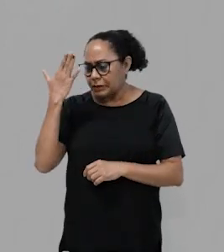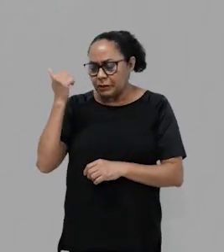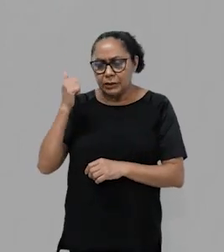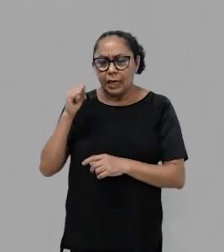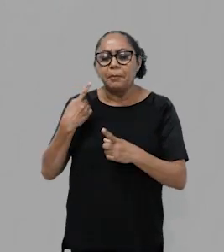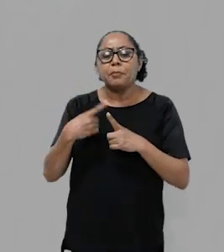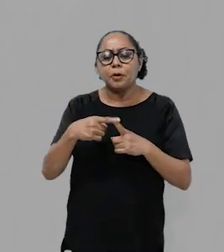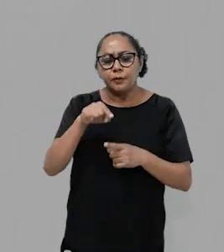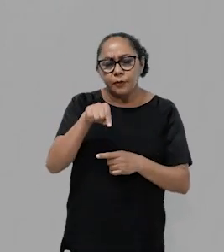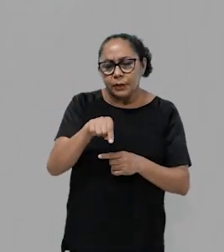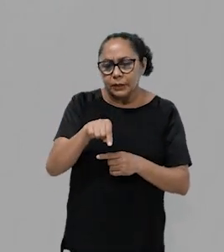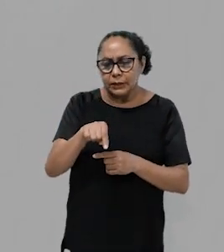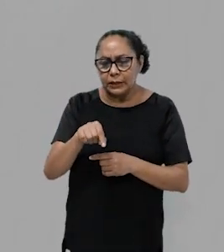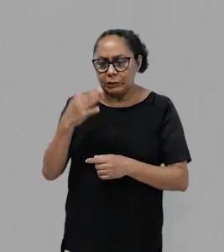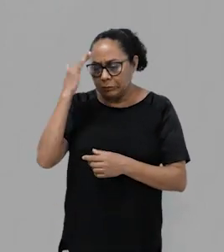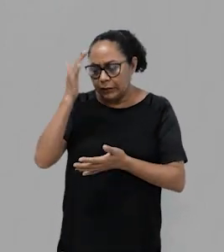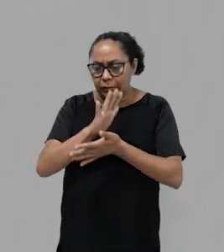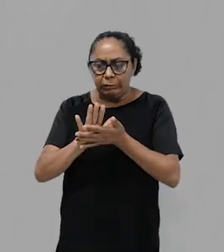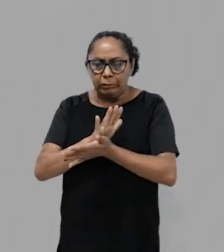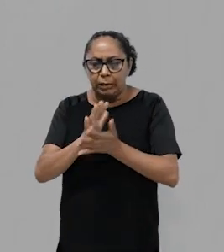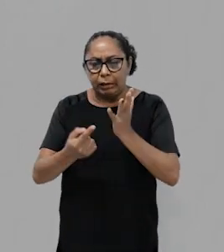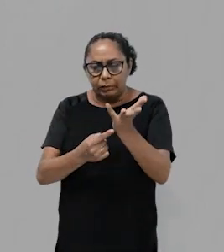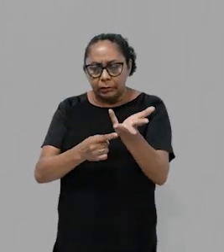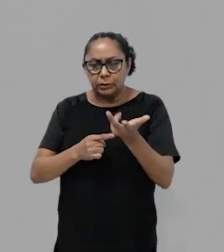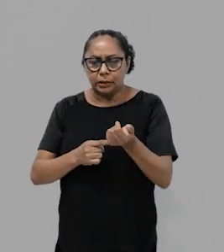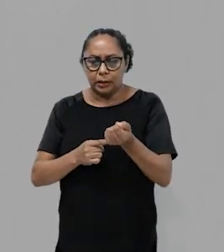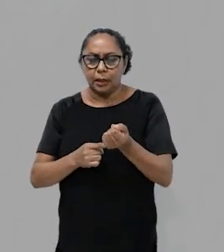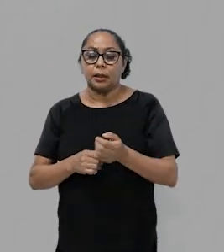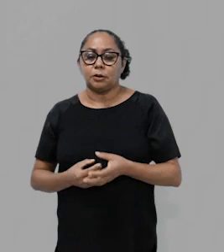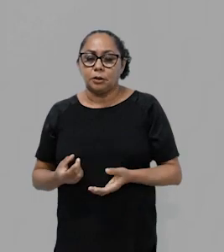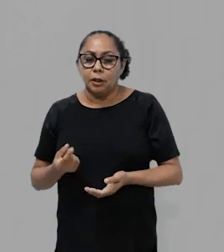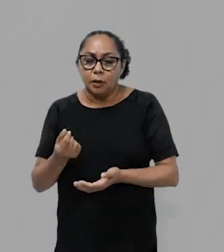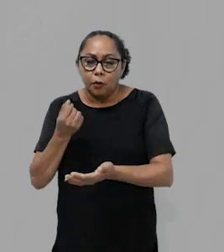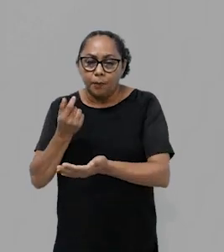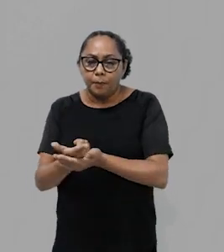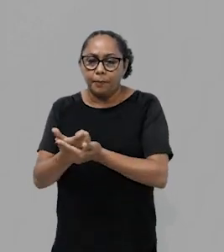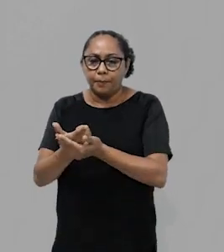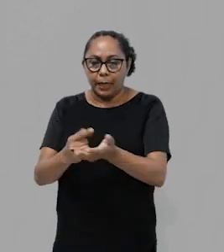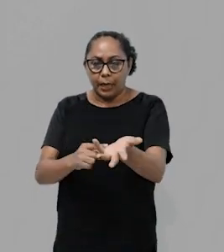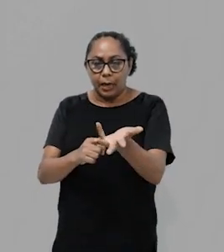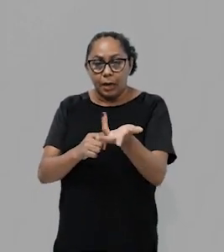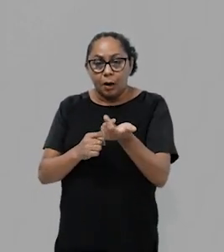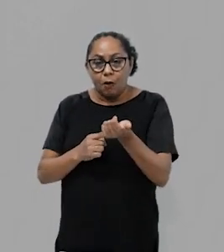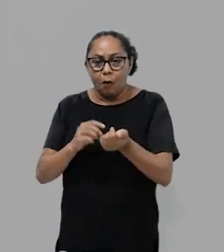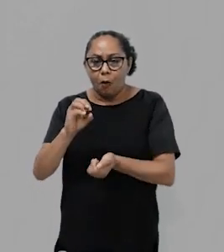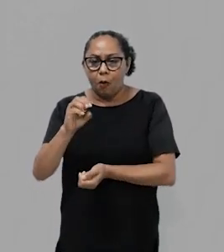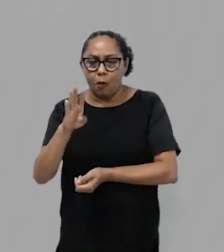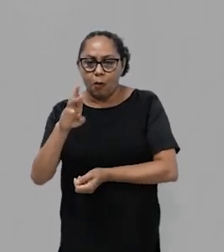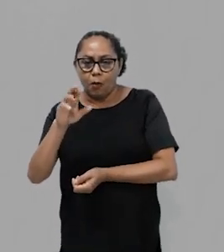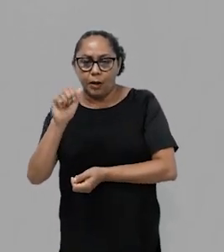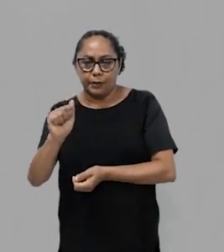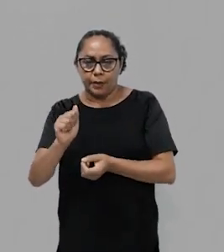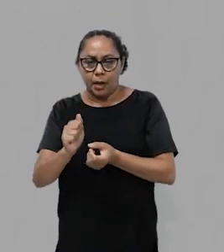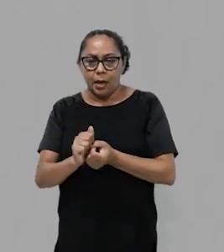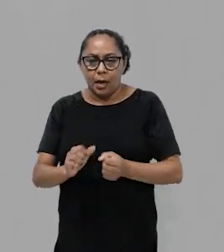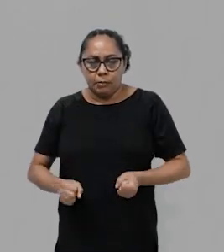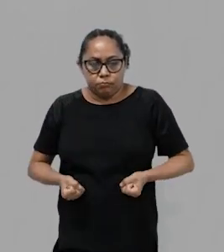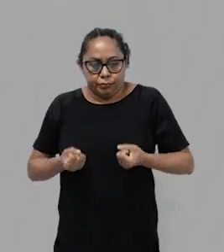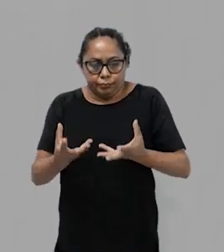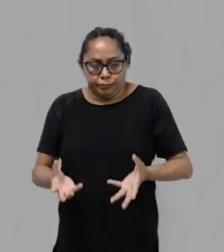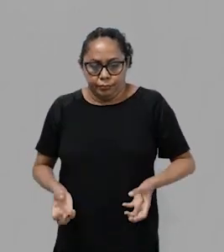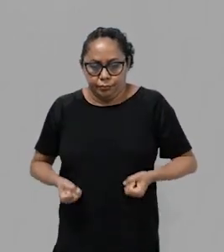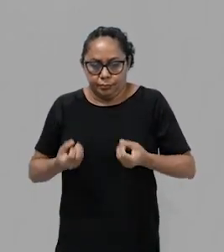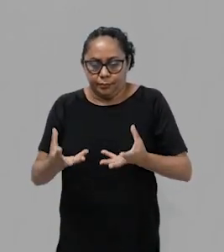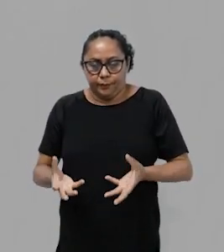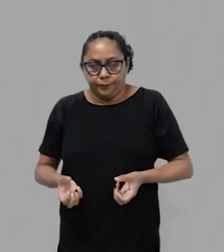pelo triplo. Comprar quadros, comprar obras de arte é uma espécie de investimento. Né? E existe, por exemplo, na